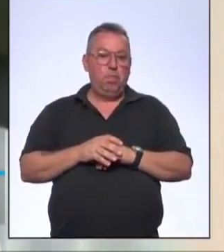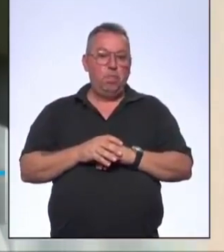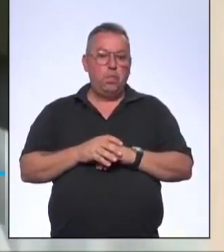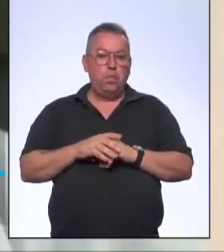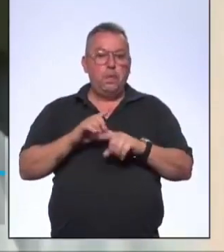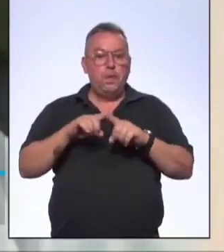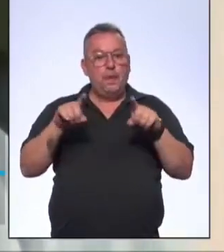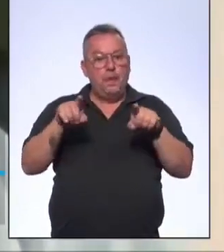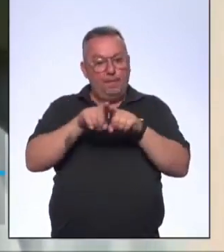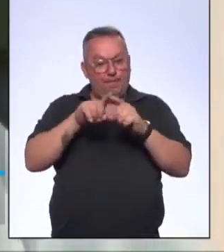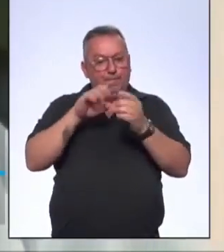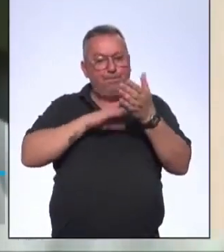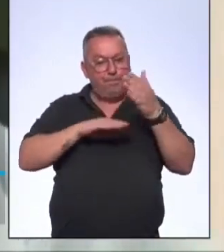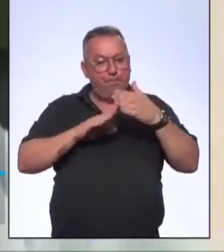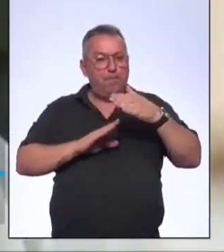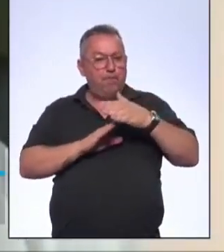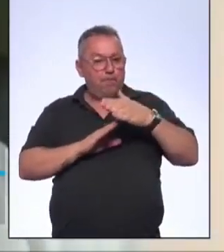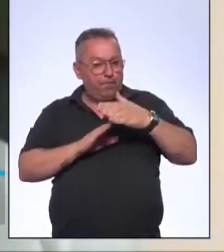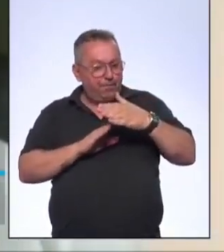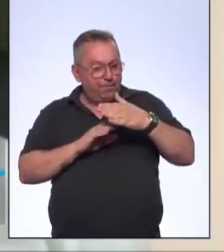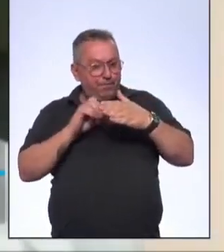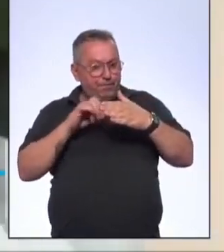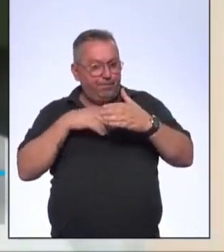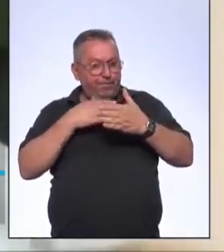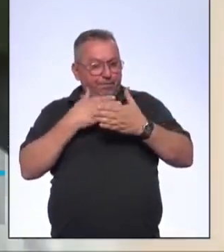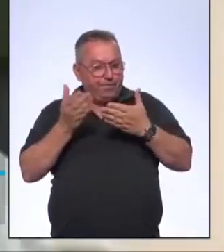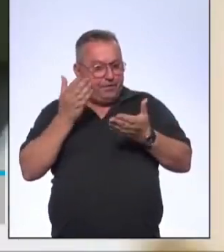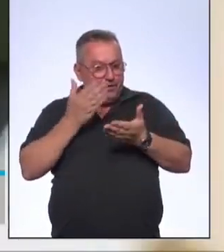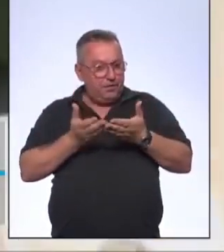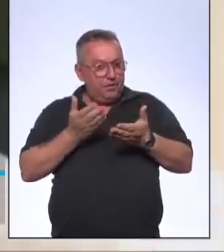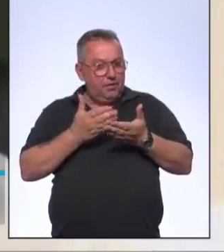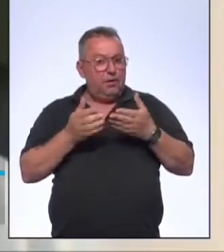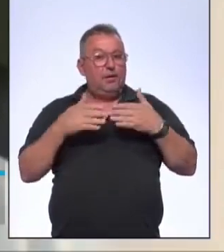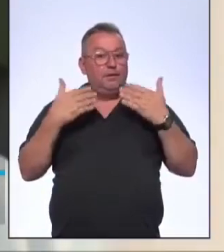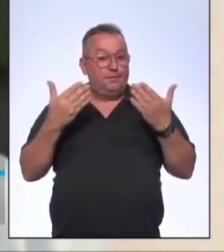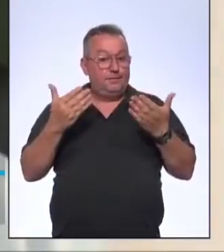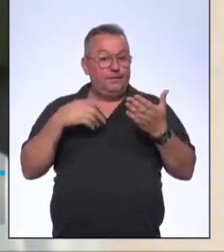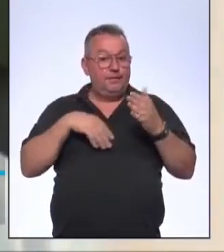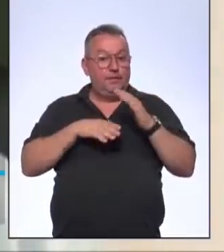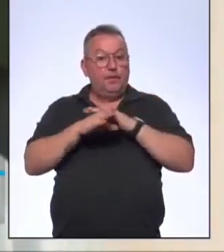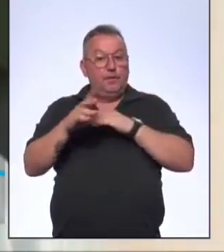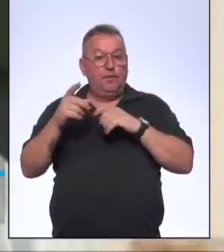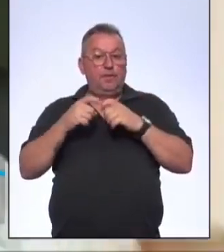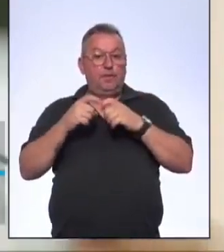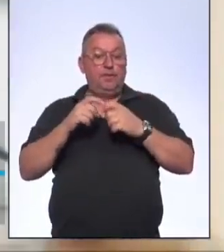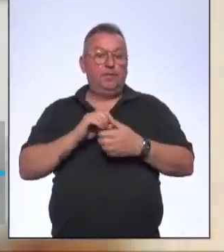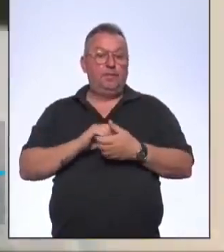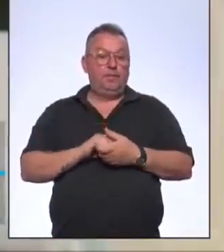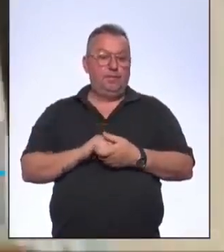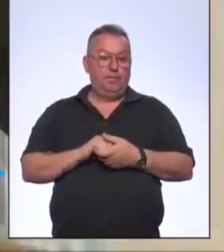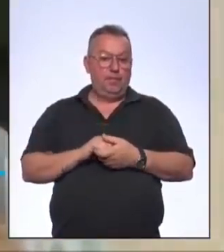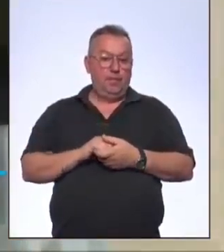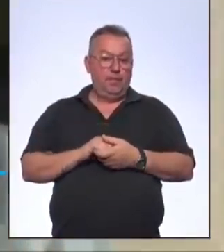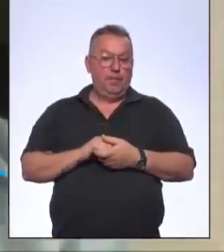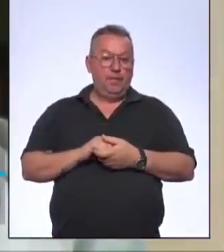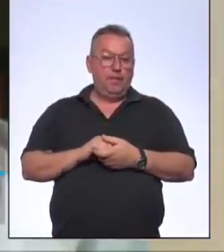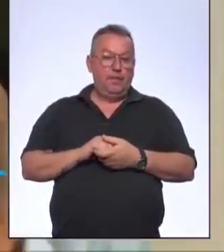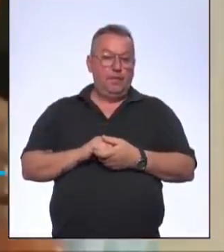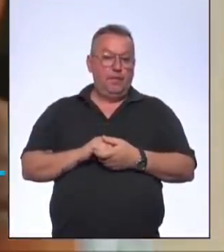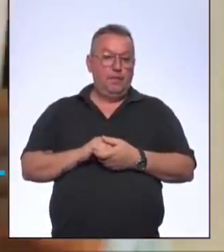É lógico que dentro de um limite. Se a coisa começa a ficar muito ruim, eu preciso procurar um médico. Gente, olha